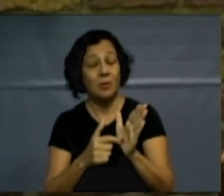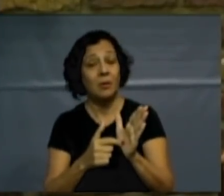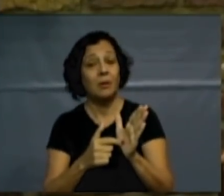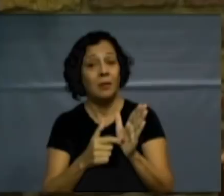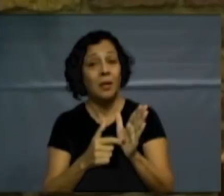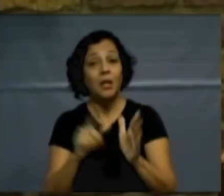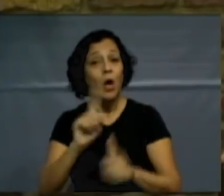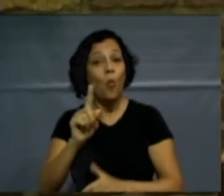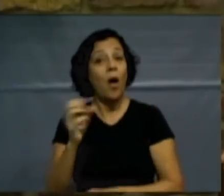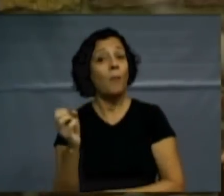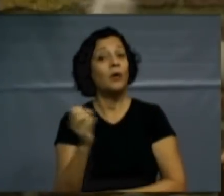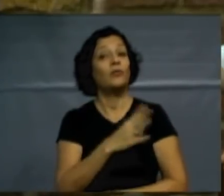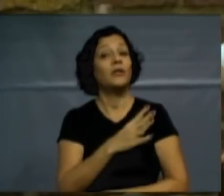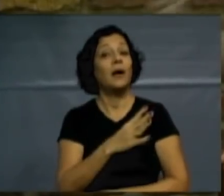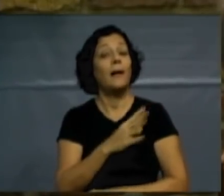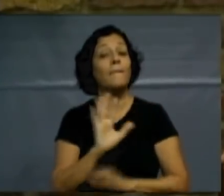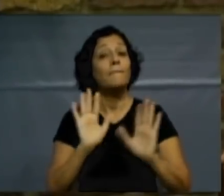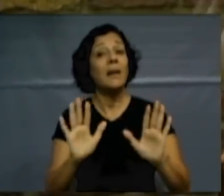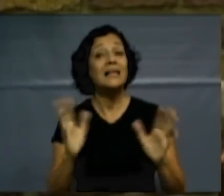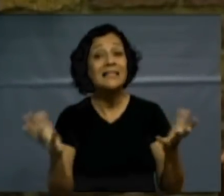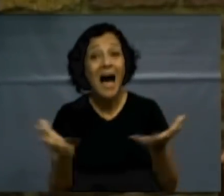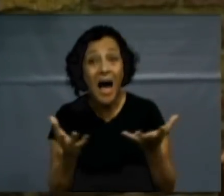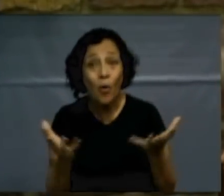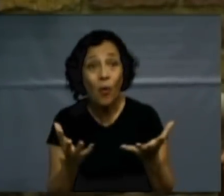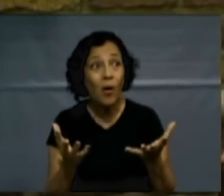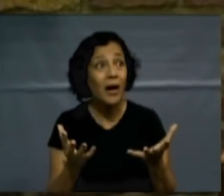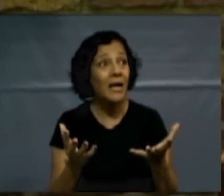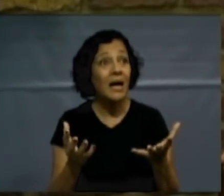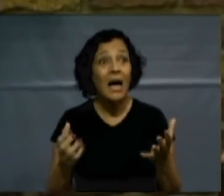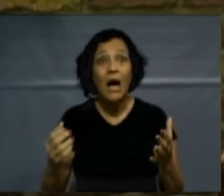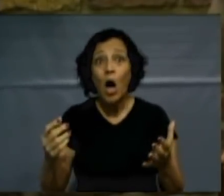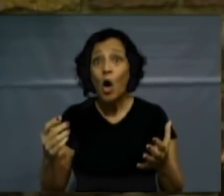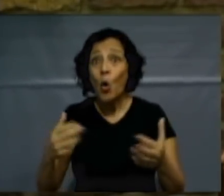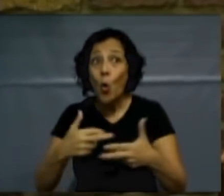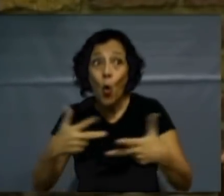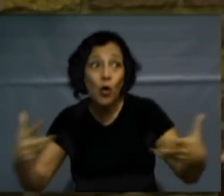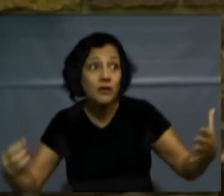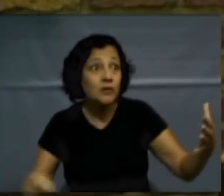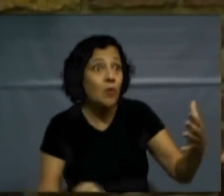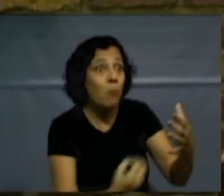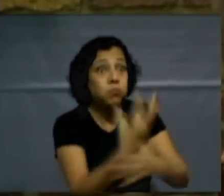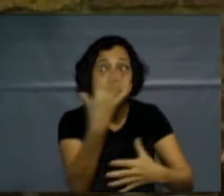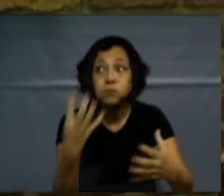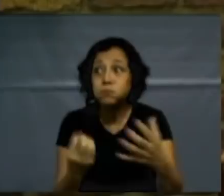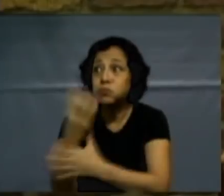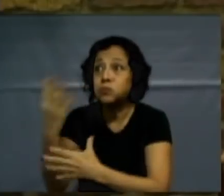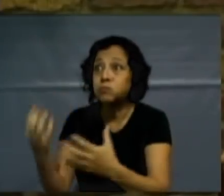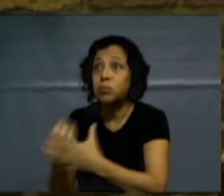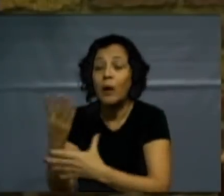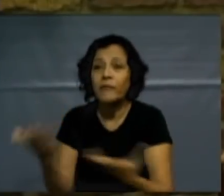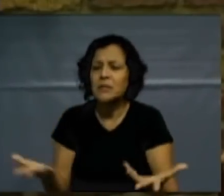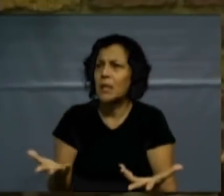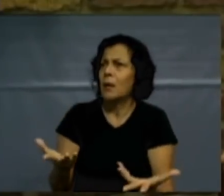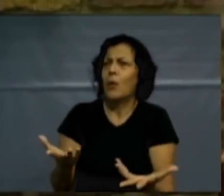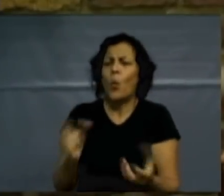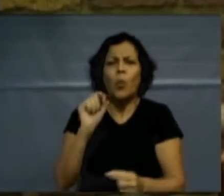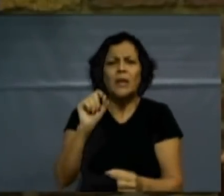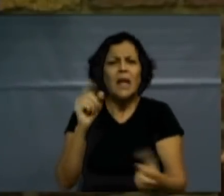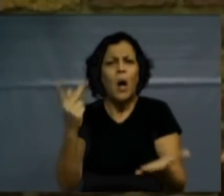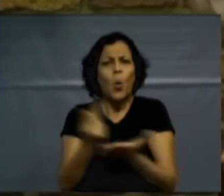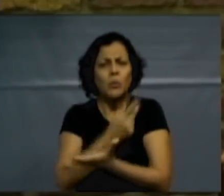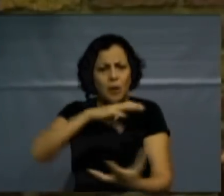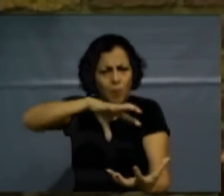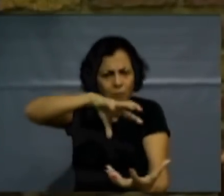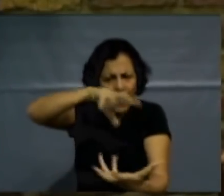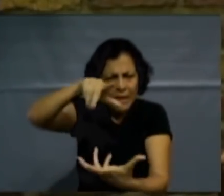não é novidade. Mas agora o assunto está surgindo de uma forma, e a gente vê que parece que Deus ou Jesus está sacudindo o planeta Terra e todos